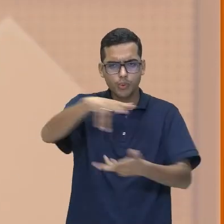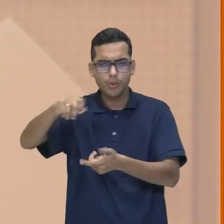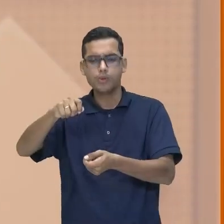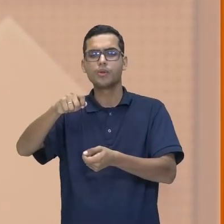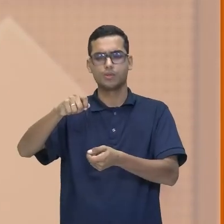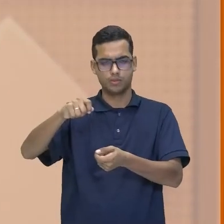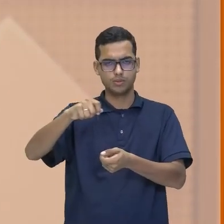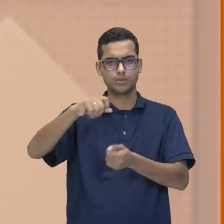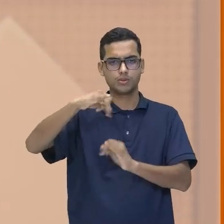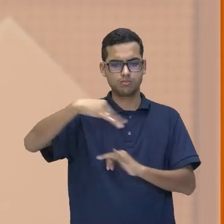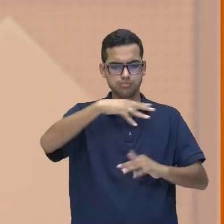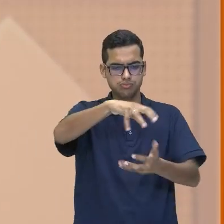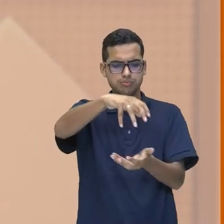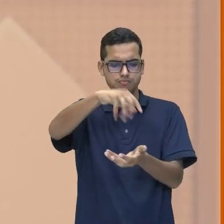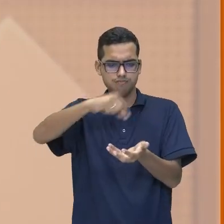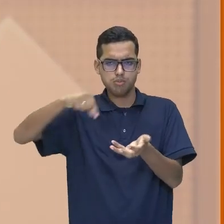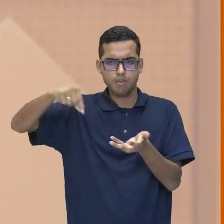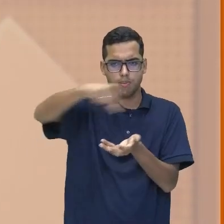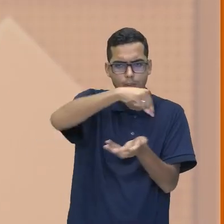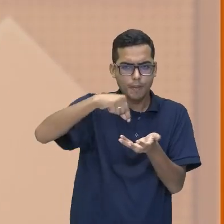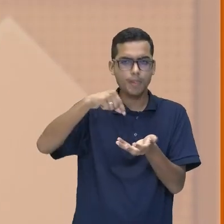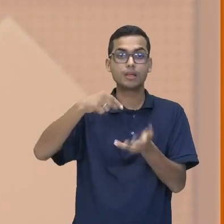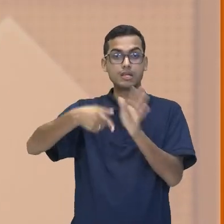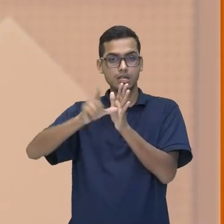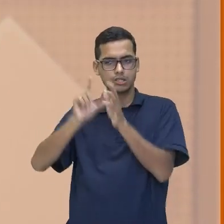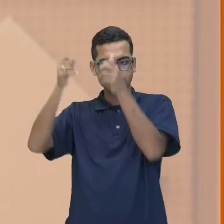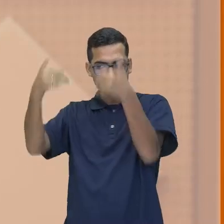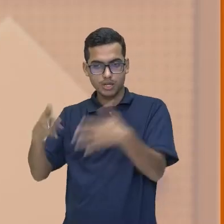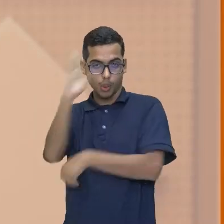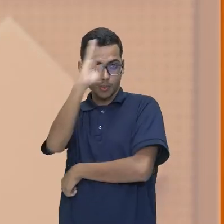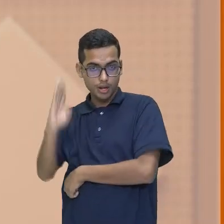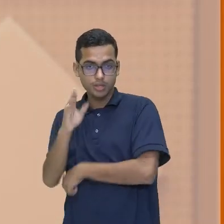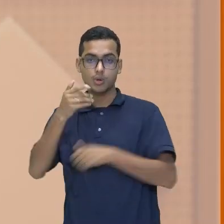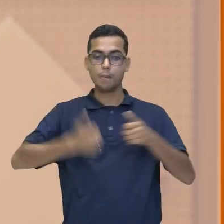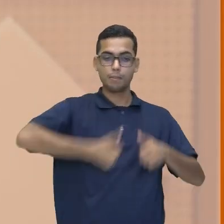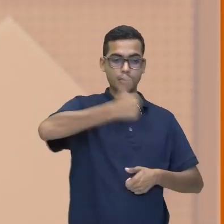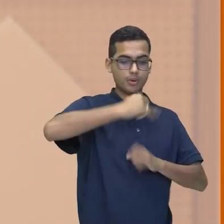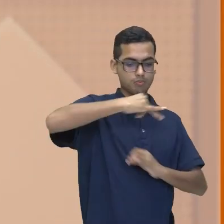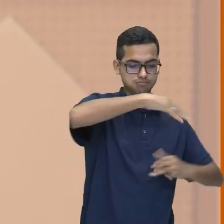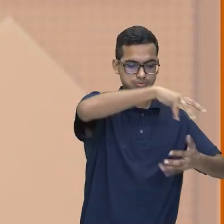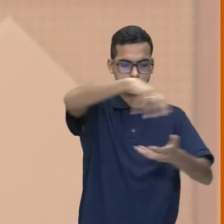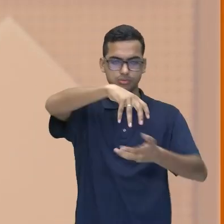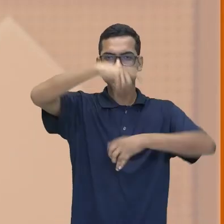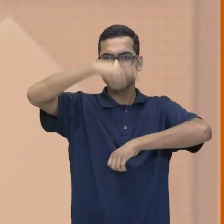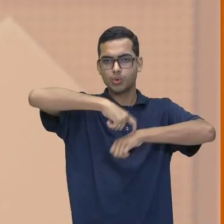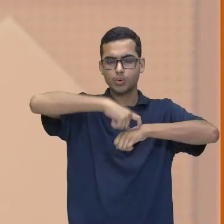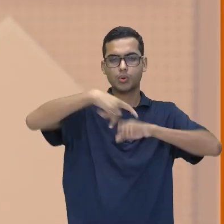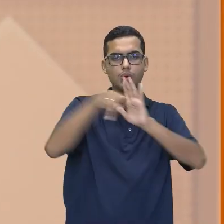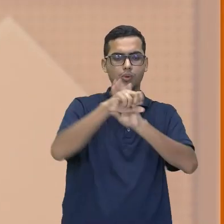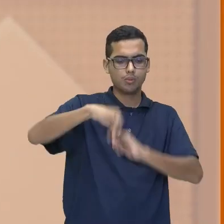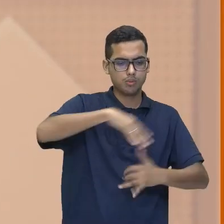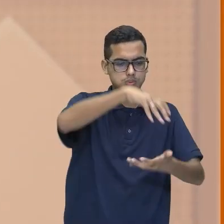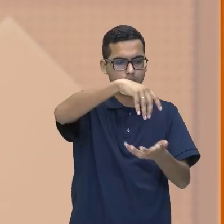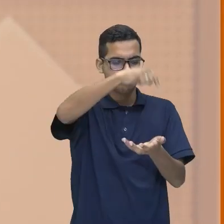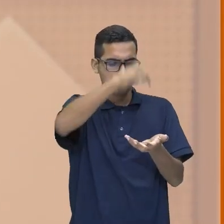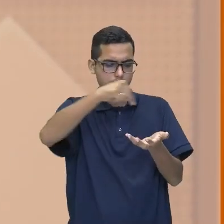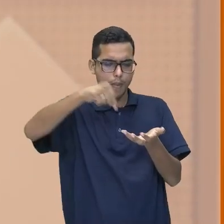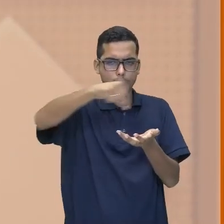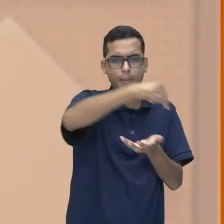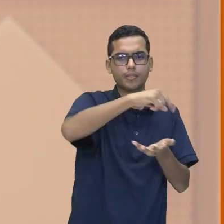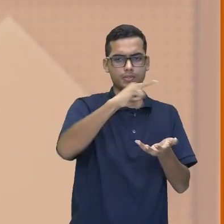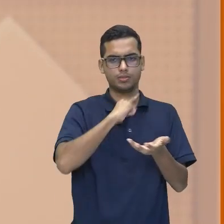dos fusos horários brasileiros, a gente vai trazer aqui para vocês, primeiramente, os fusos horários do mundo,